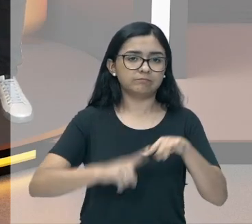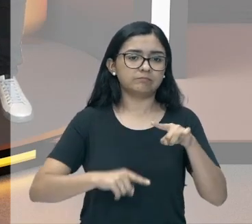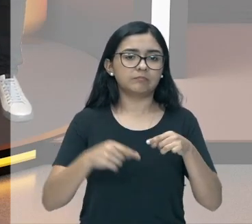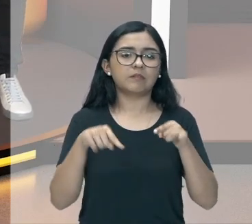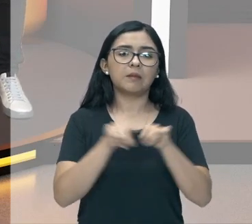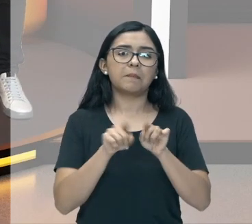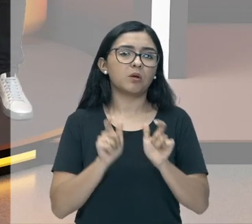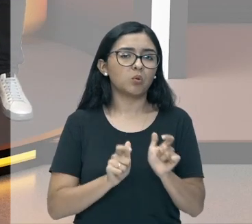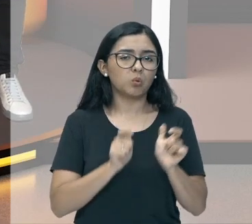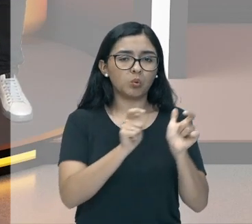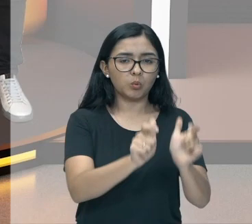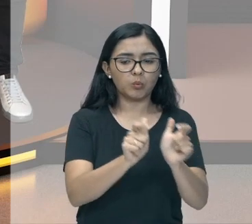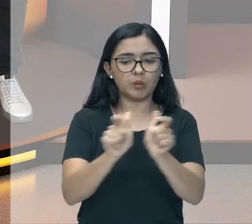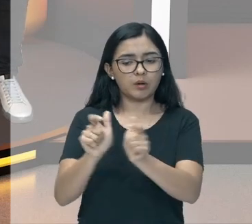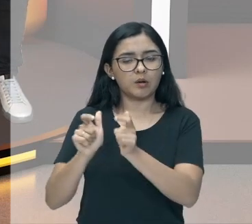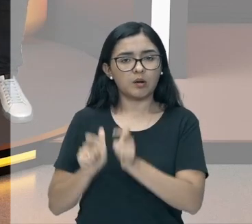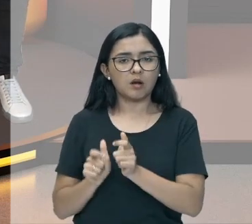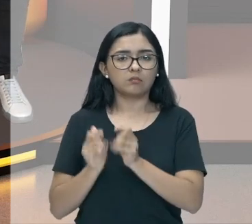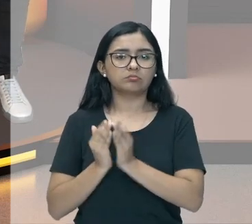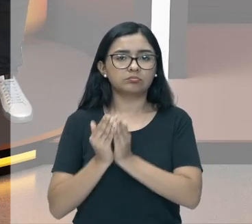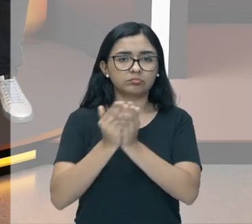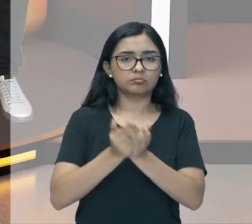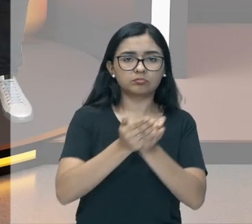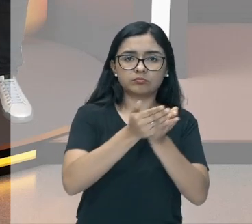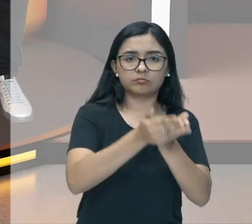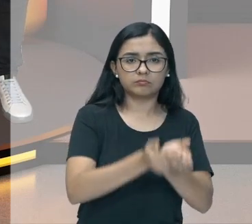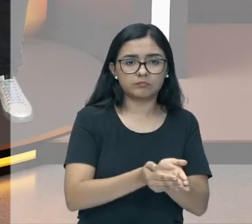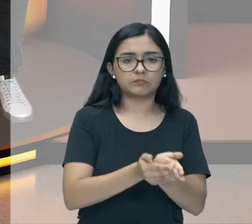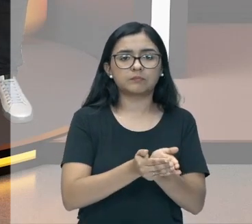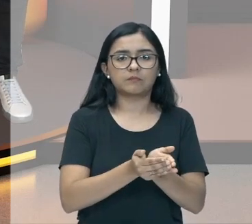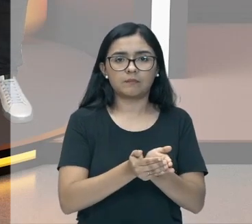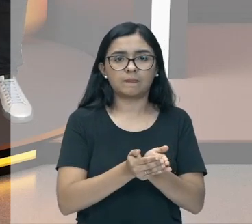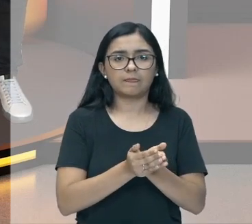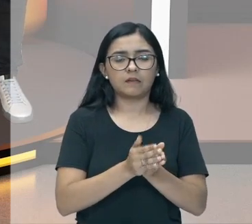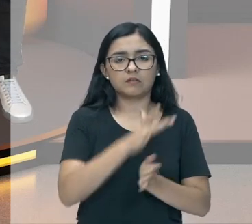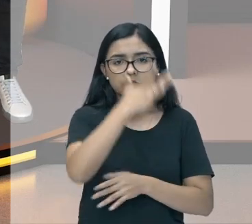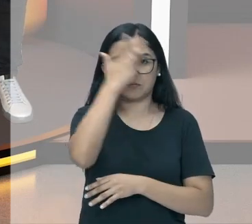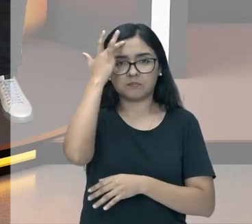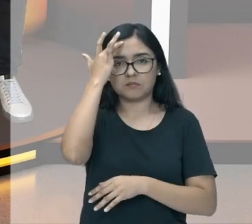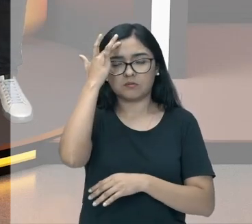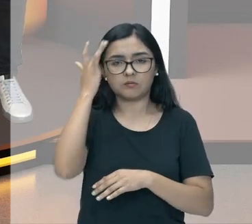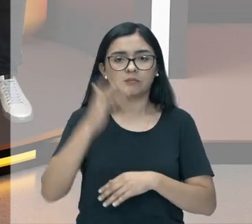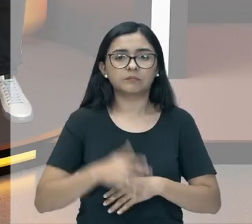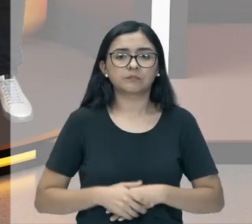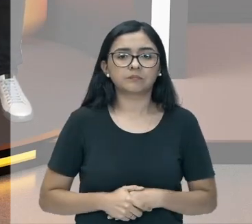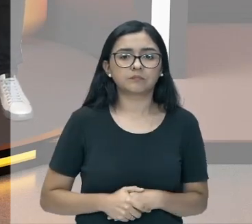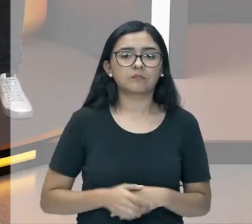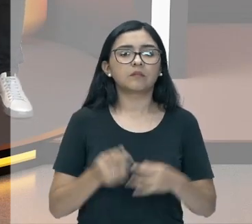onde levavam os seus compatriotas indesejáveis, aqueles que não estavam, né? Ou então